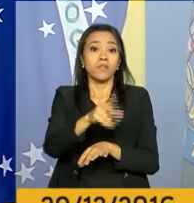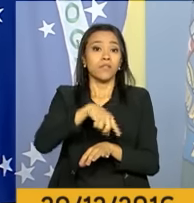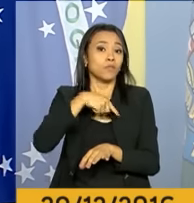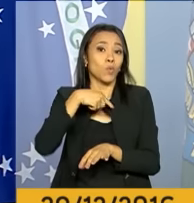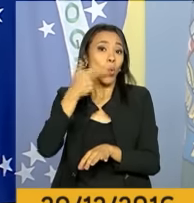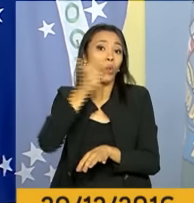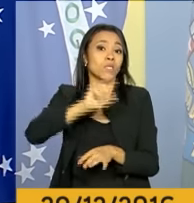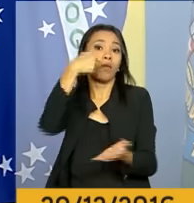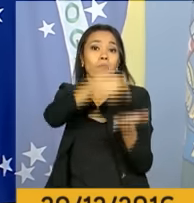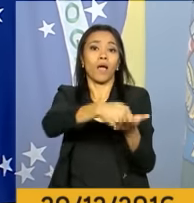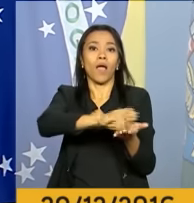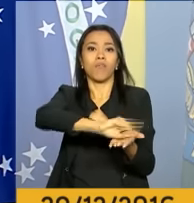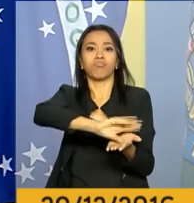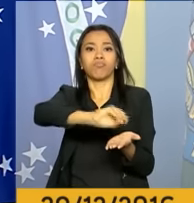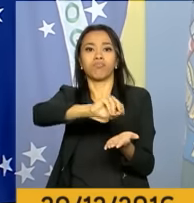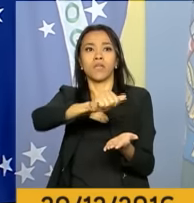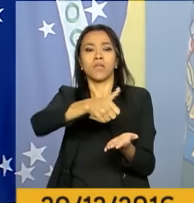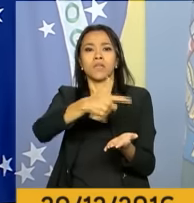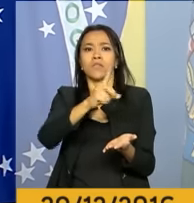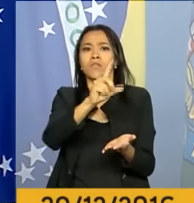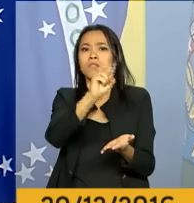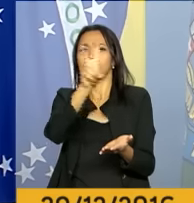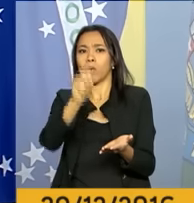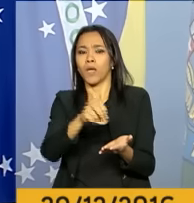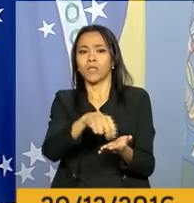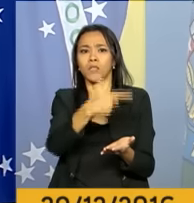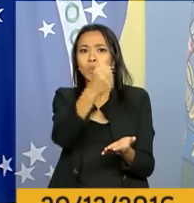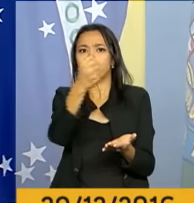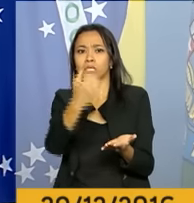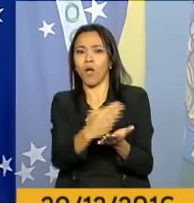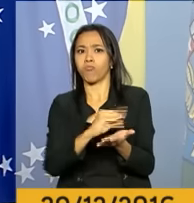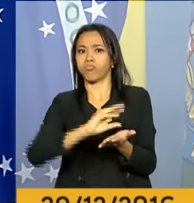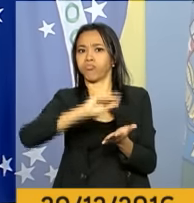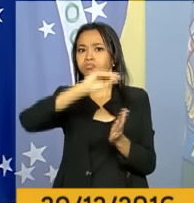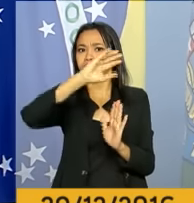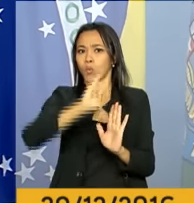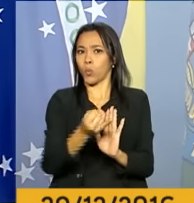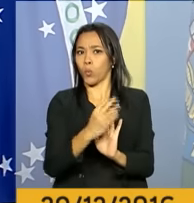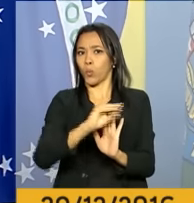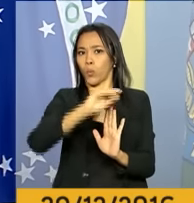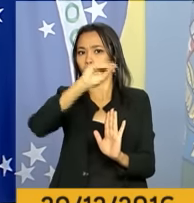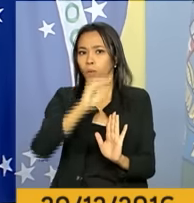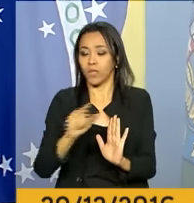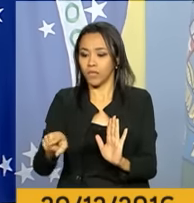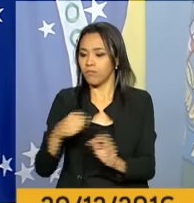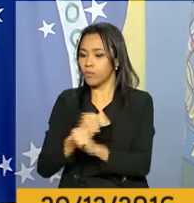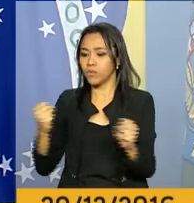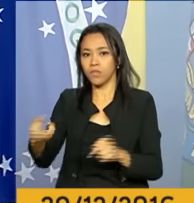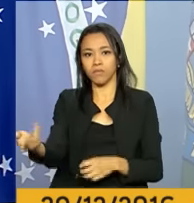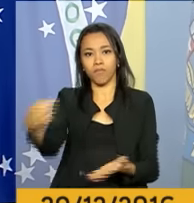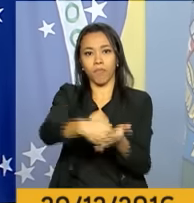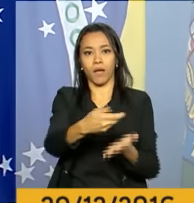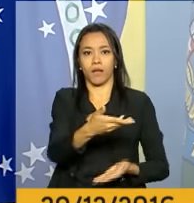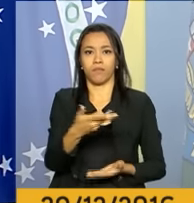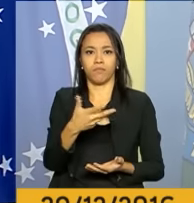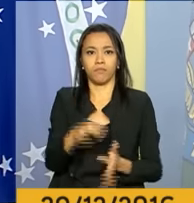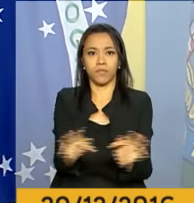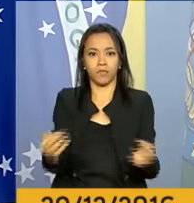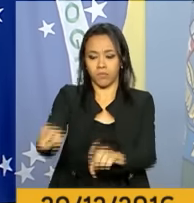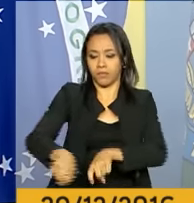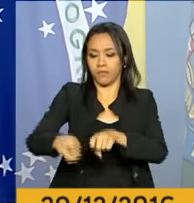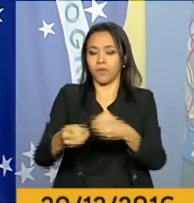valor se transformava em 150 200 eh de modo que num dado momento seria quase impossível pagamento